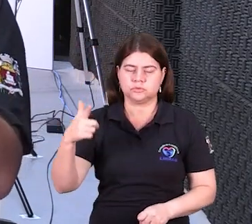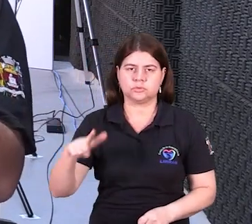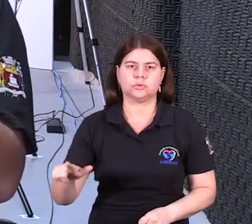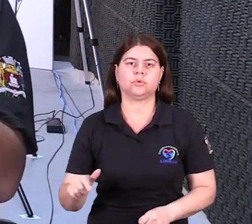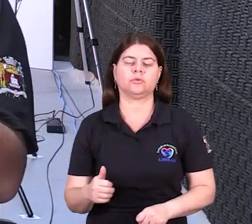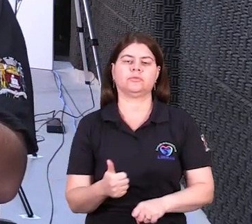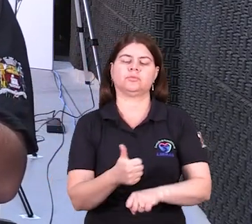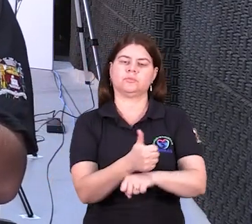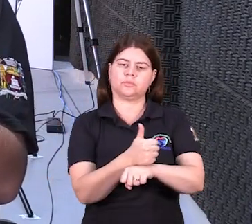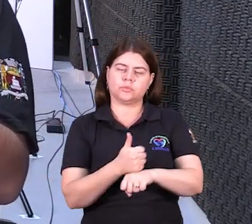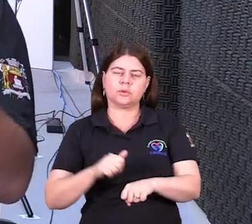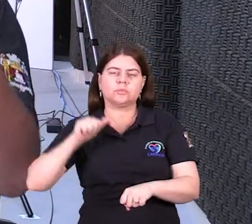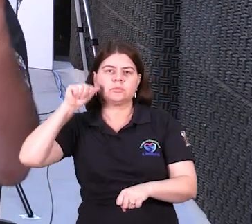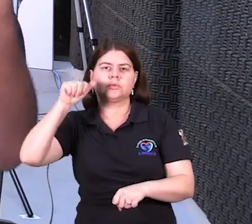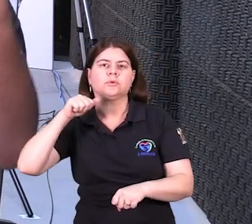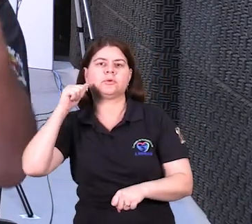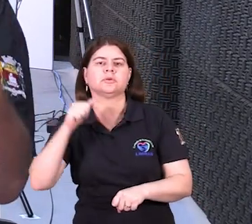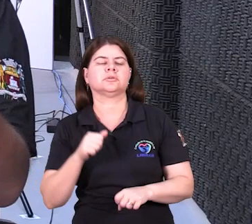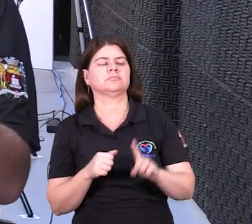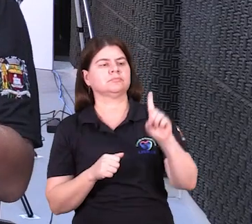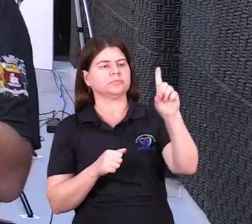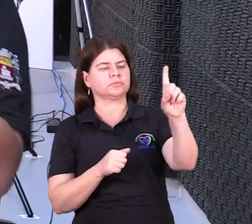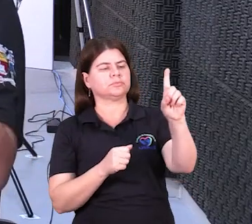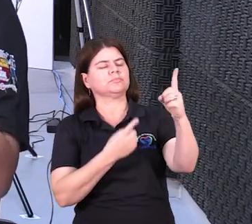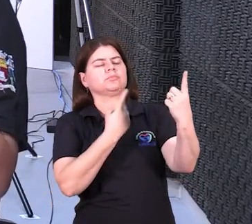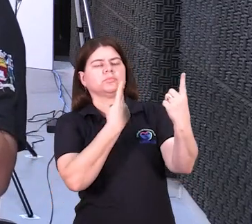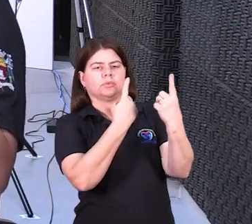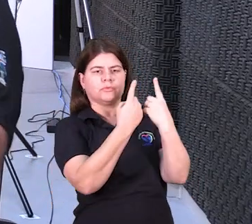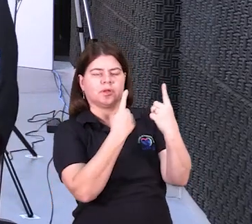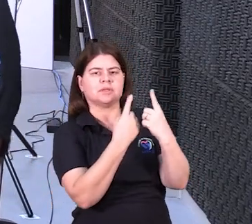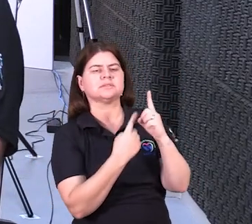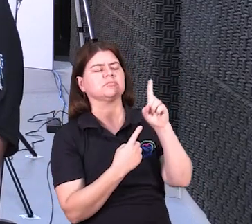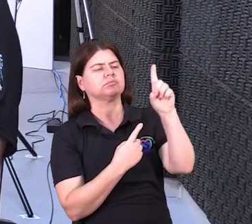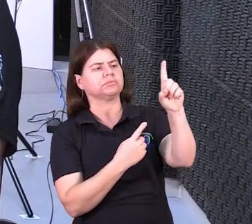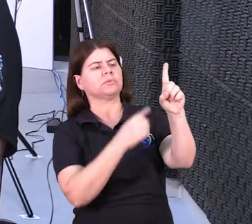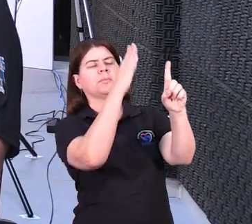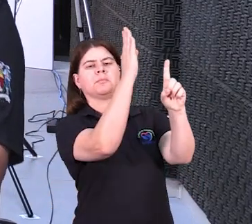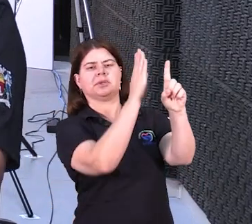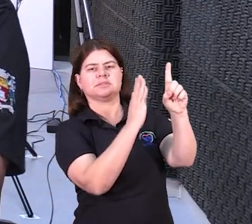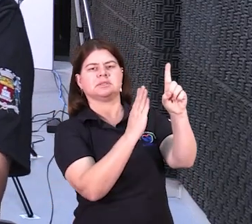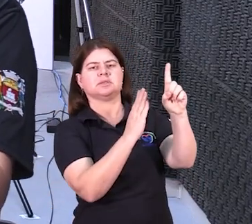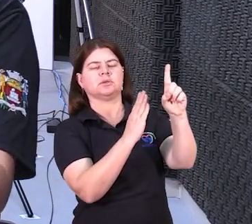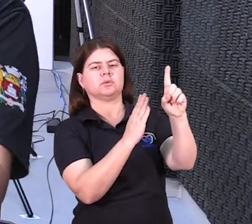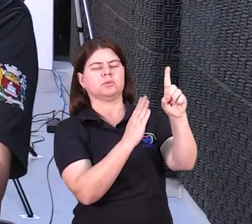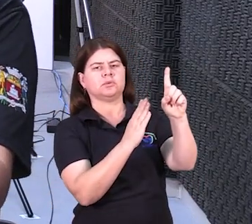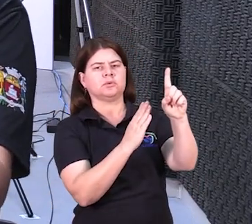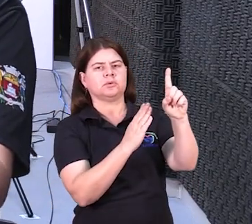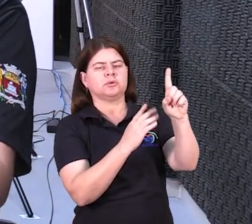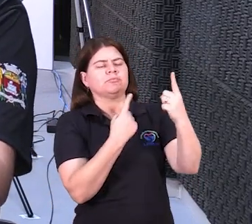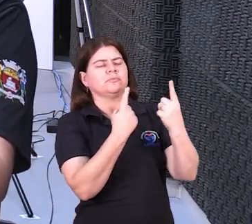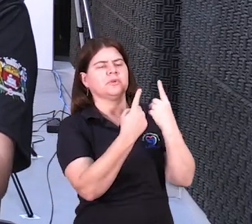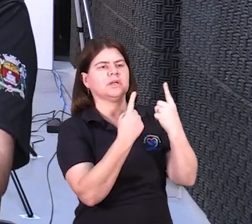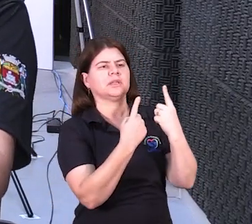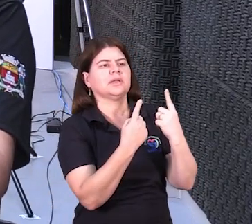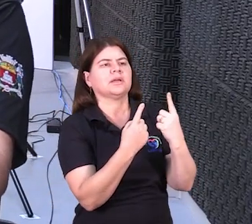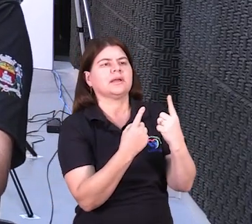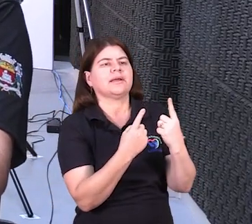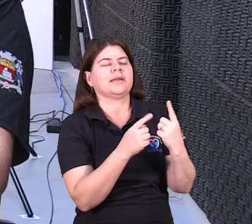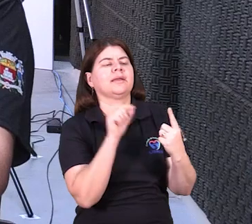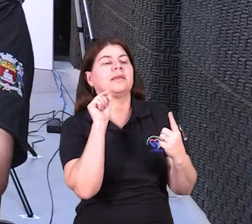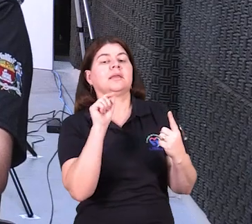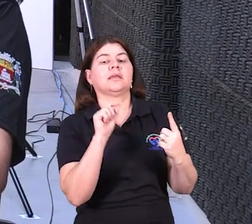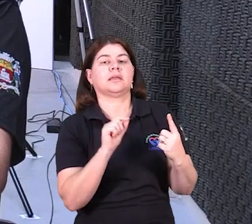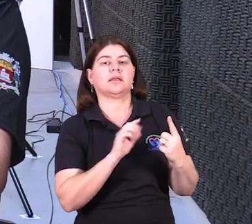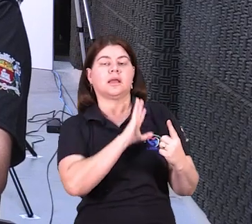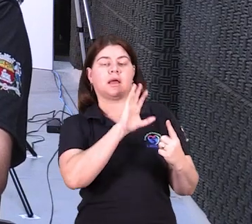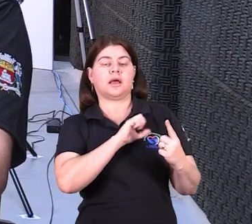o autor está falando com uma música que no caso é o Brasil personificado. Ele está falando, olha Brasil, quem te adora